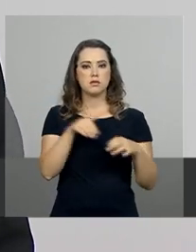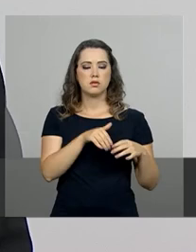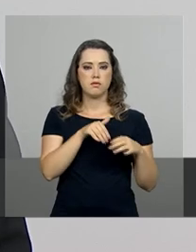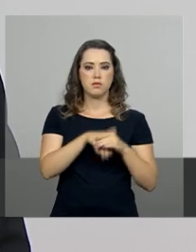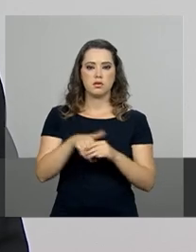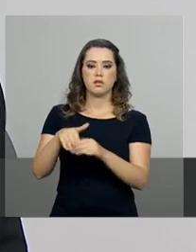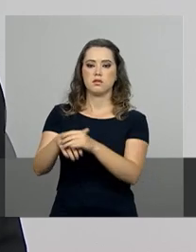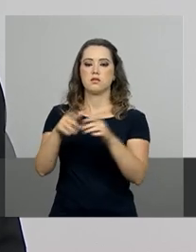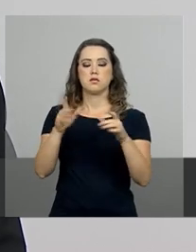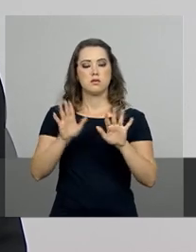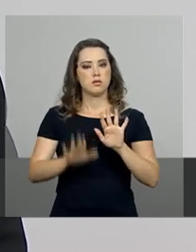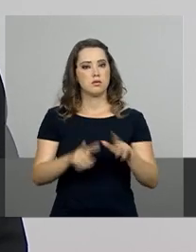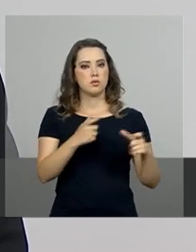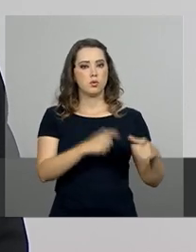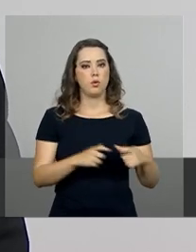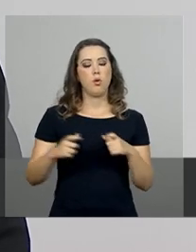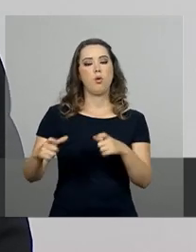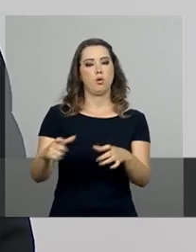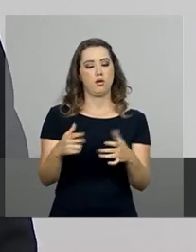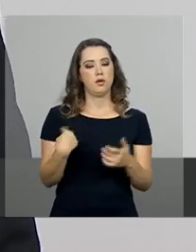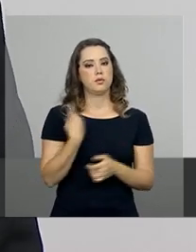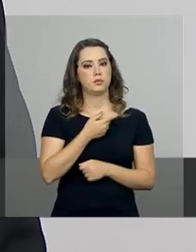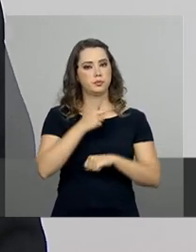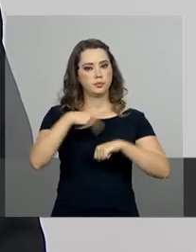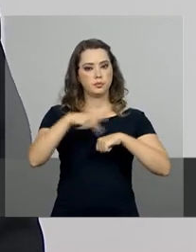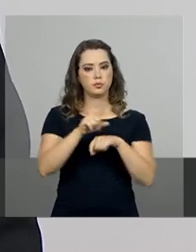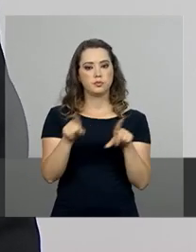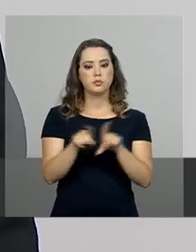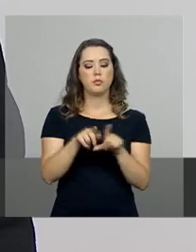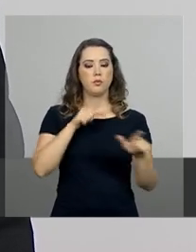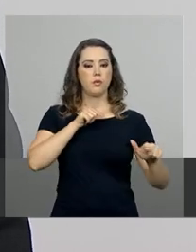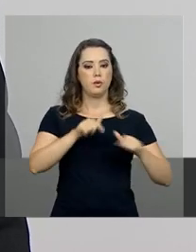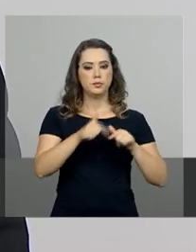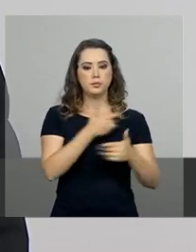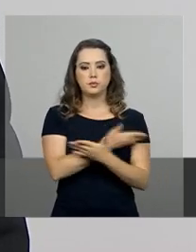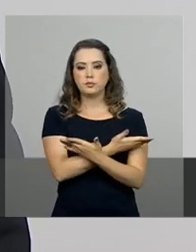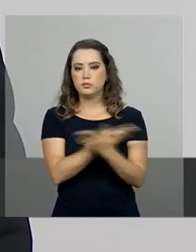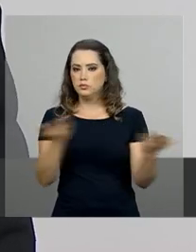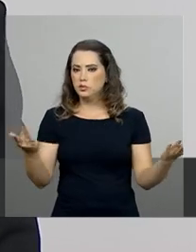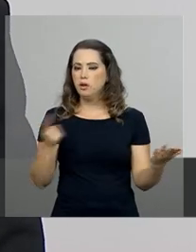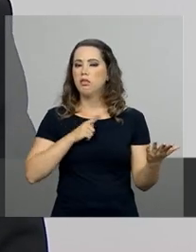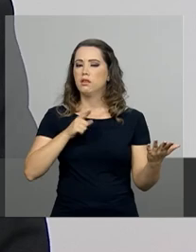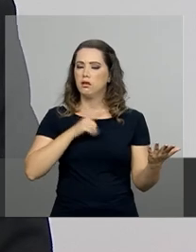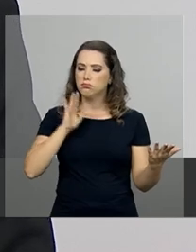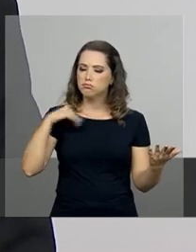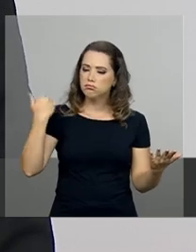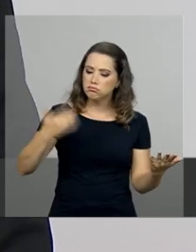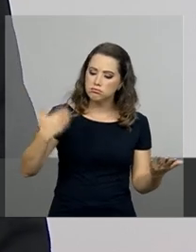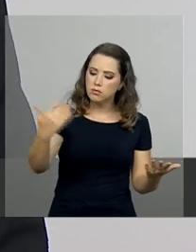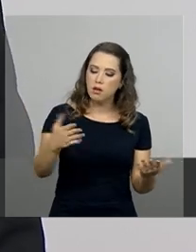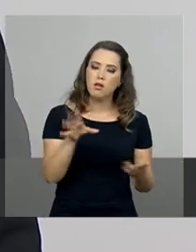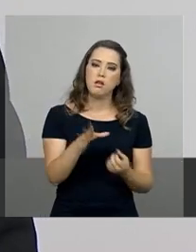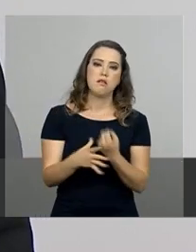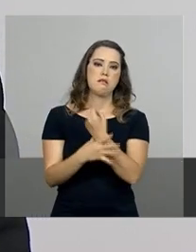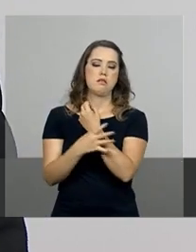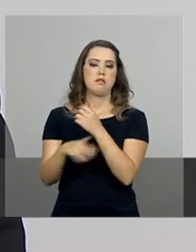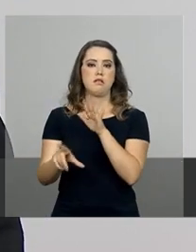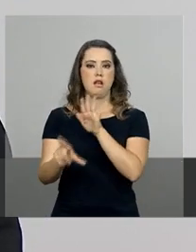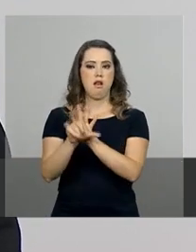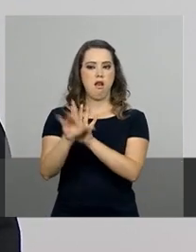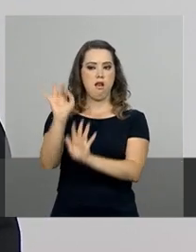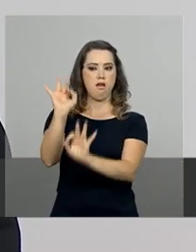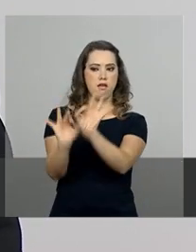muitas localidades de nosso país e também a atuação que as senhoras e os senhores têm tido na garantia da lei